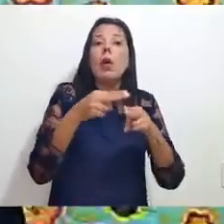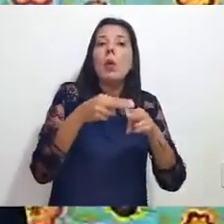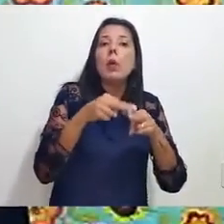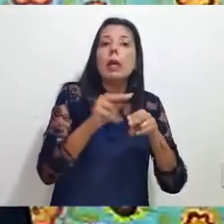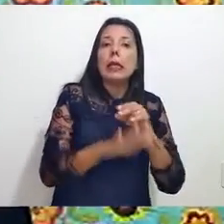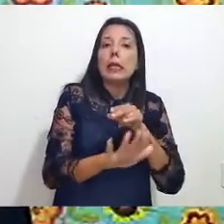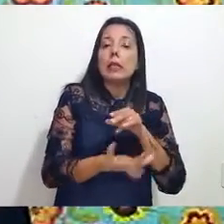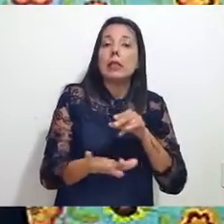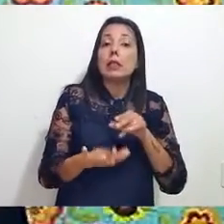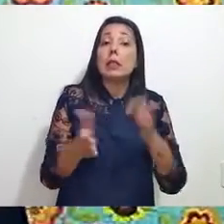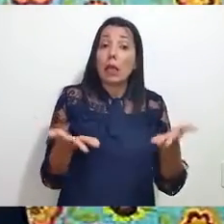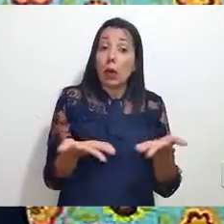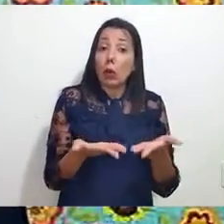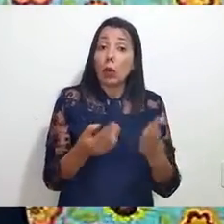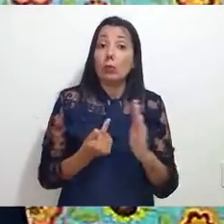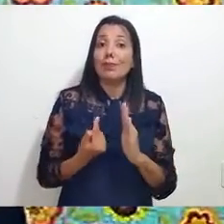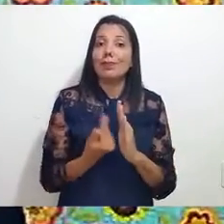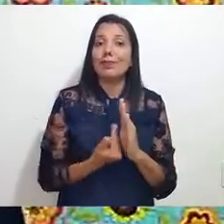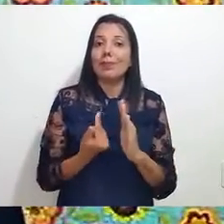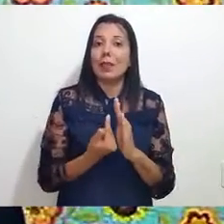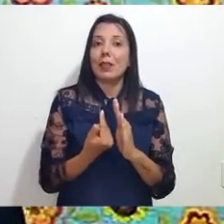o